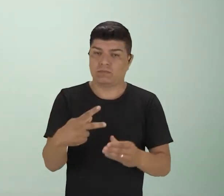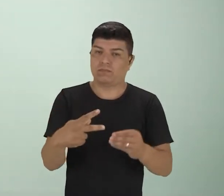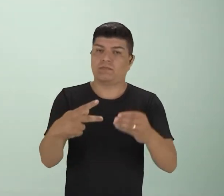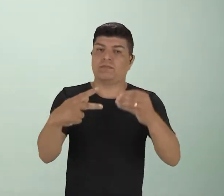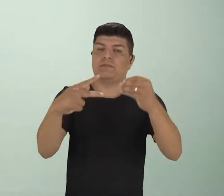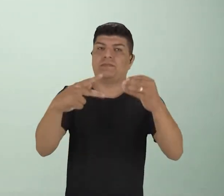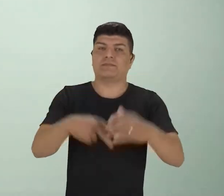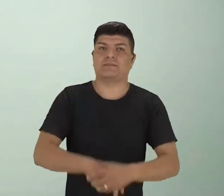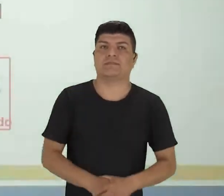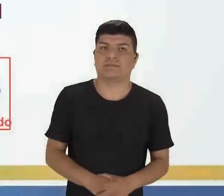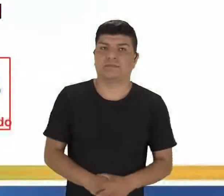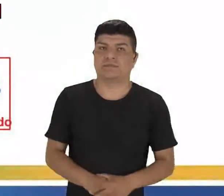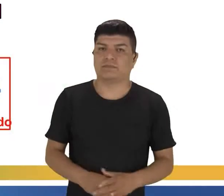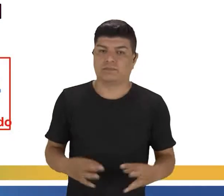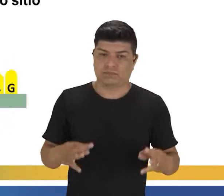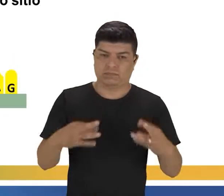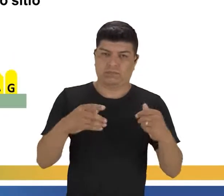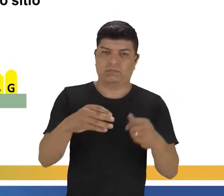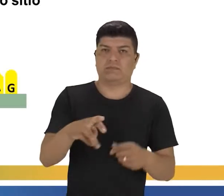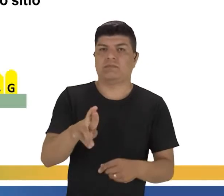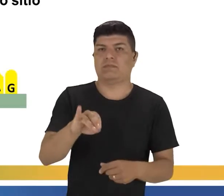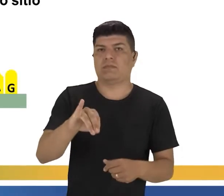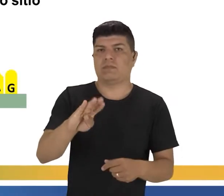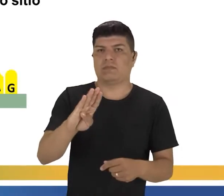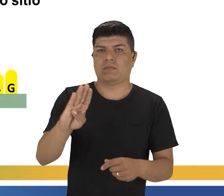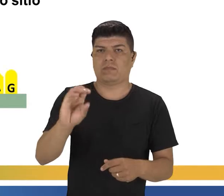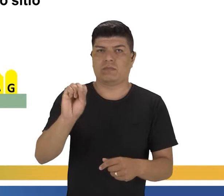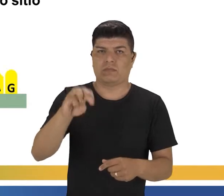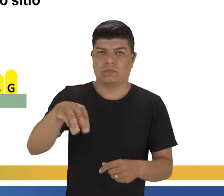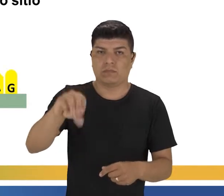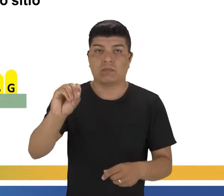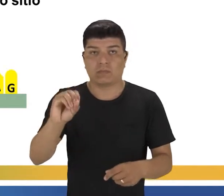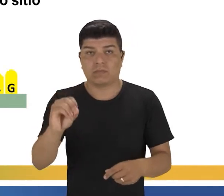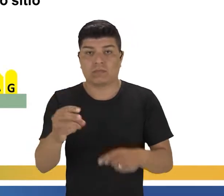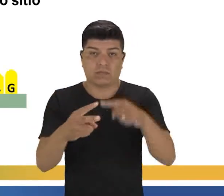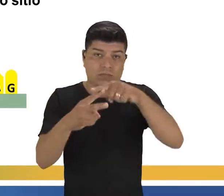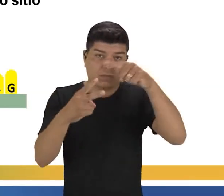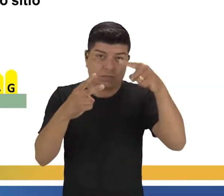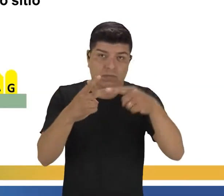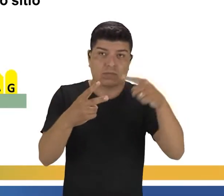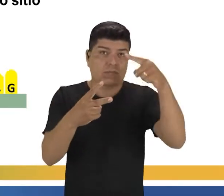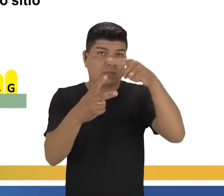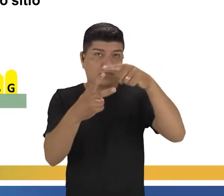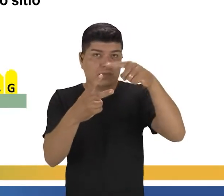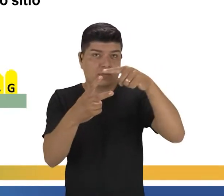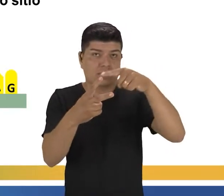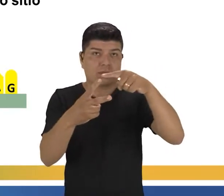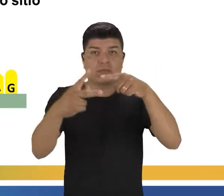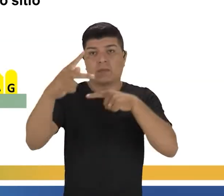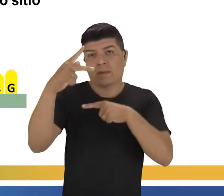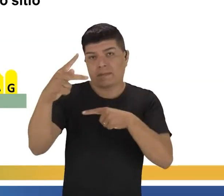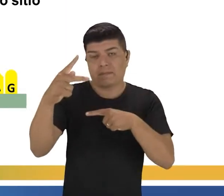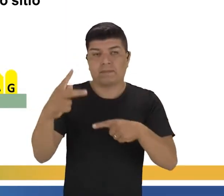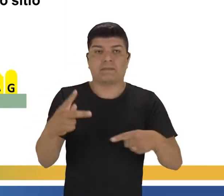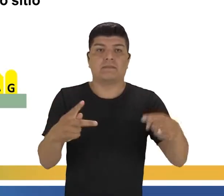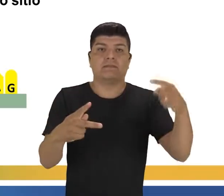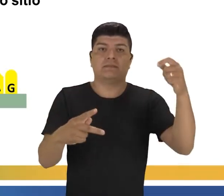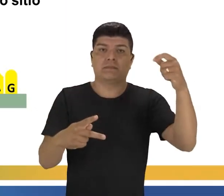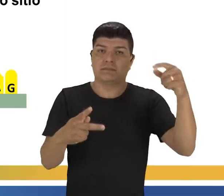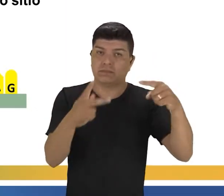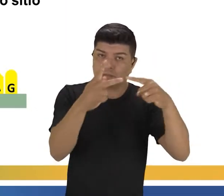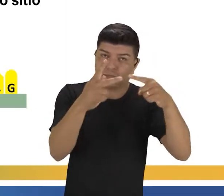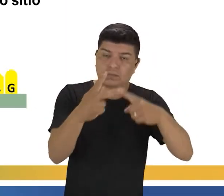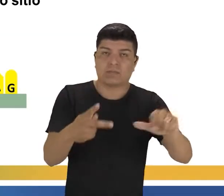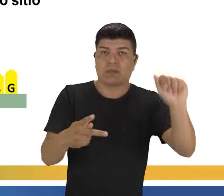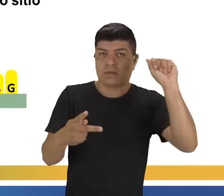proteína, tá? Todo ribossomo, ele vai ter dois sítios, tá? Um sítio P e um sítio A. O